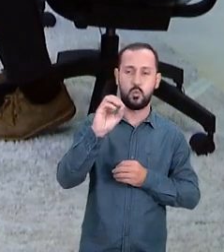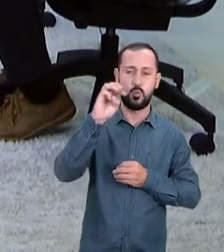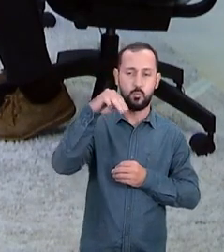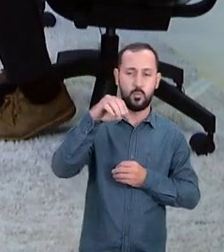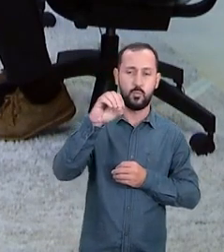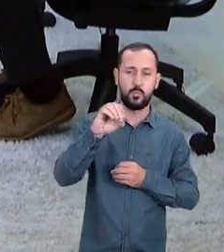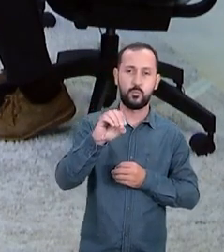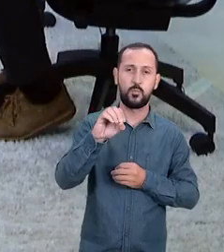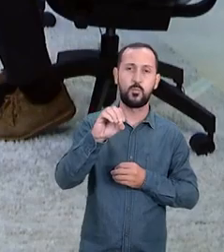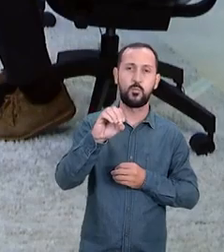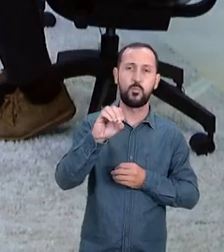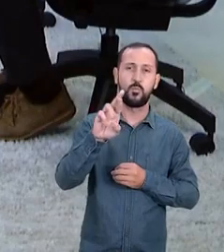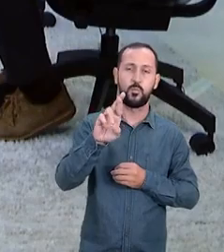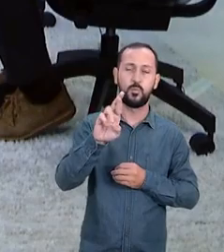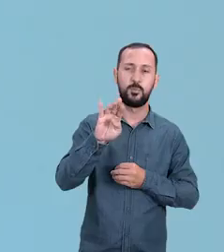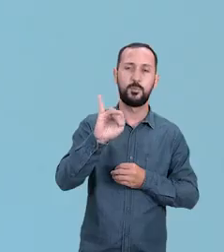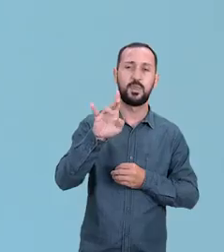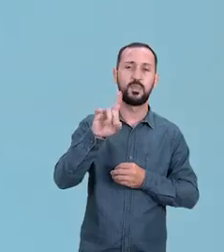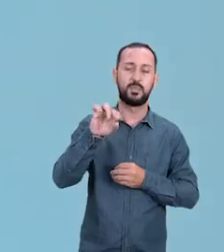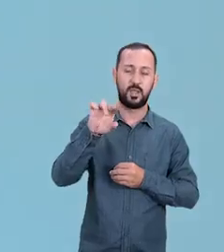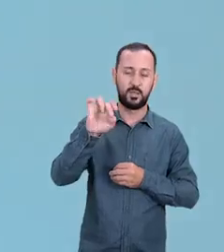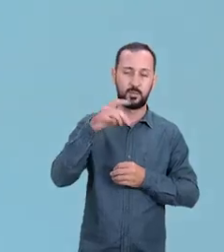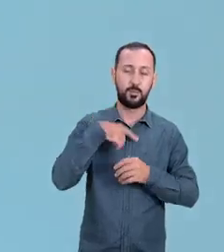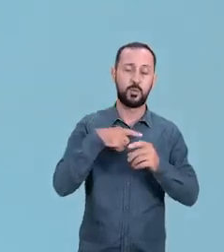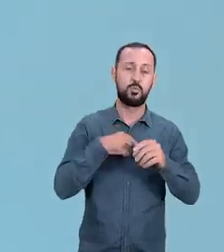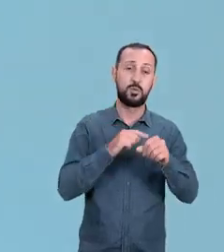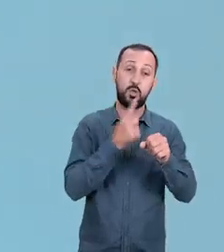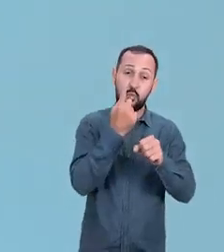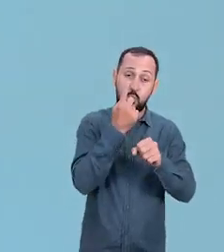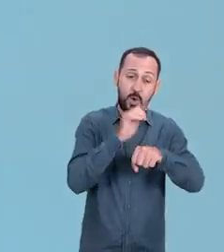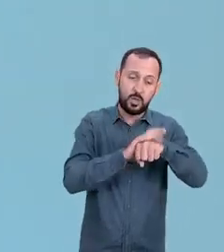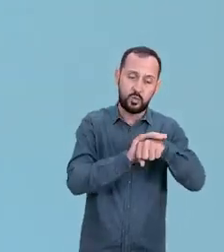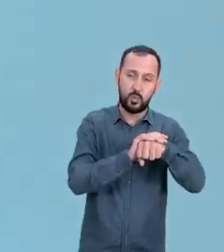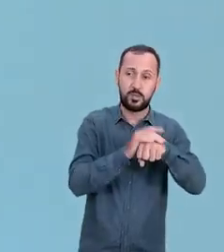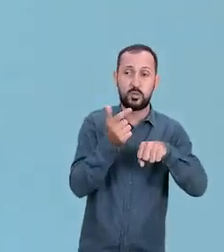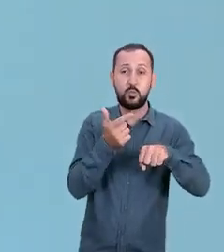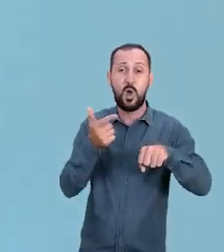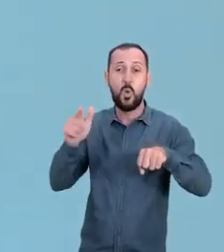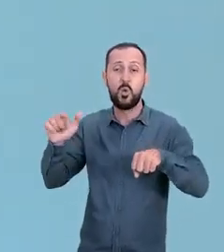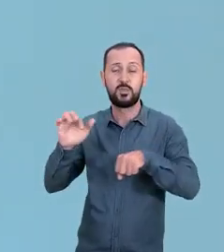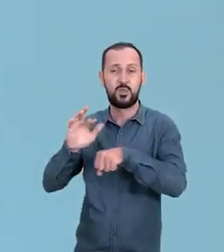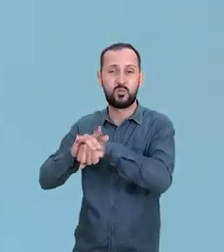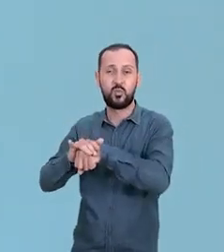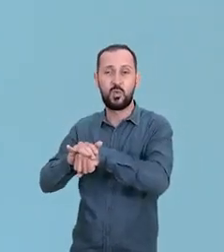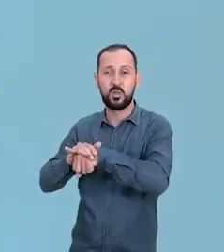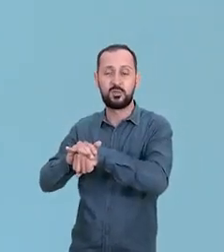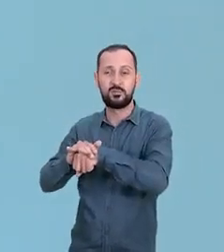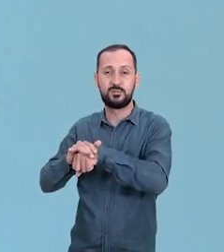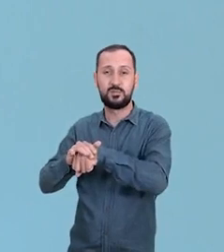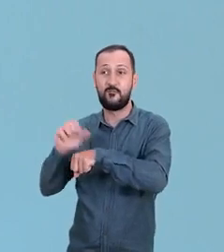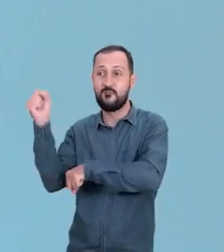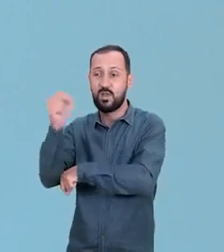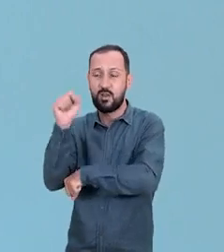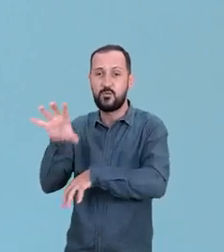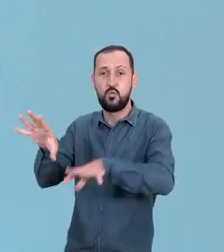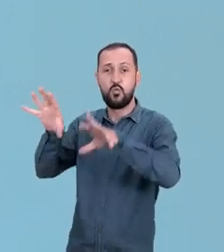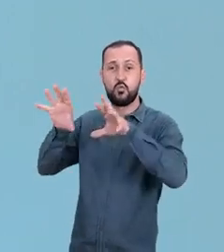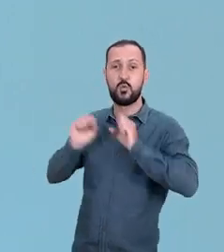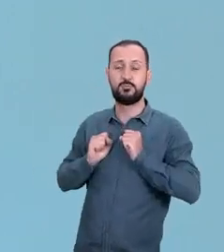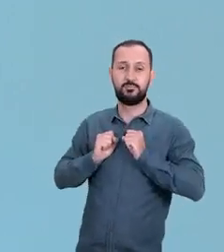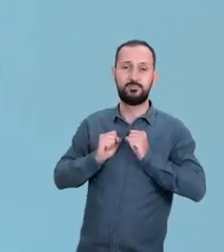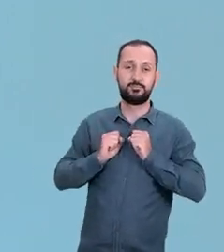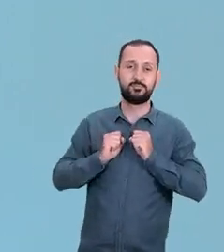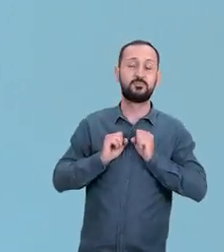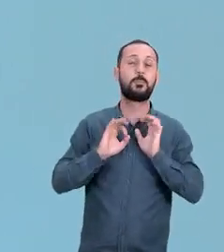já é portadora de uma doença e adquire uma outra doença aguda, né? No caso, infecciosa. Então,